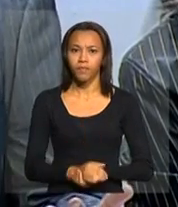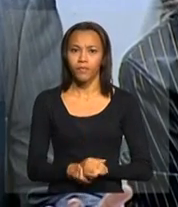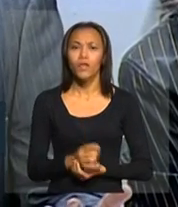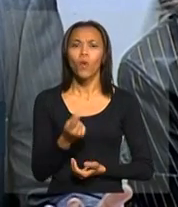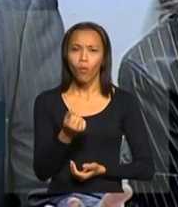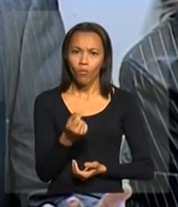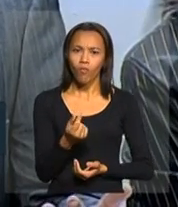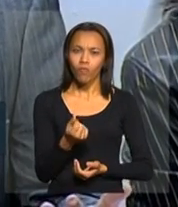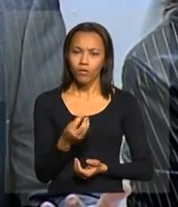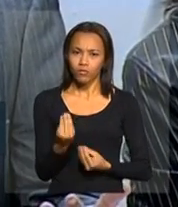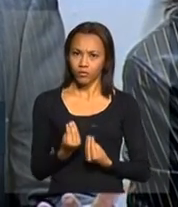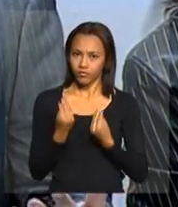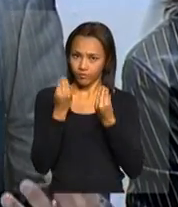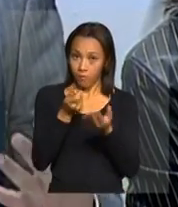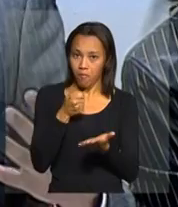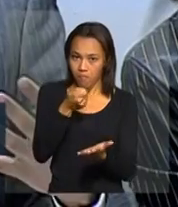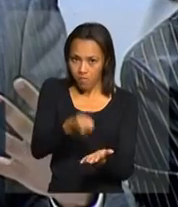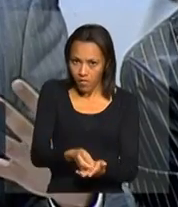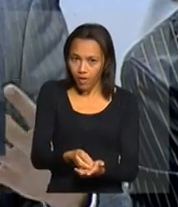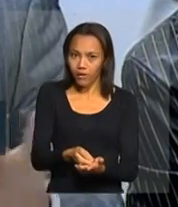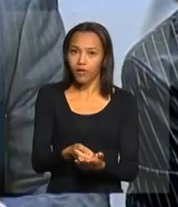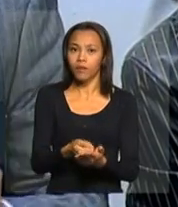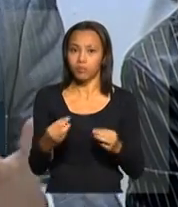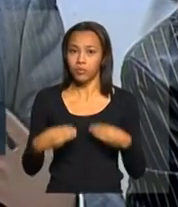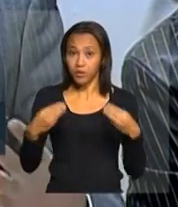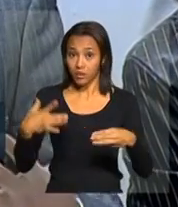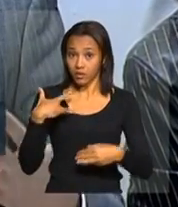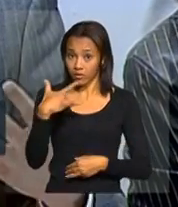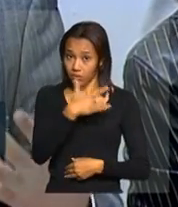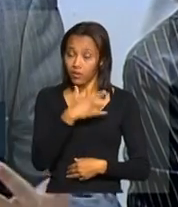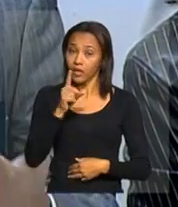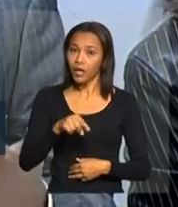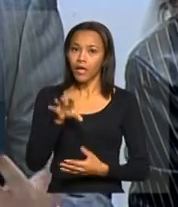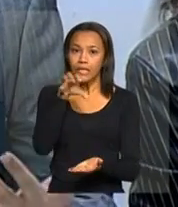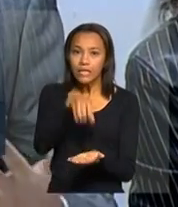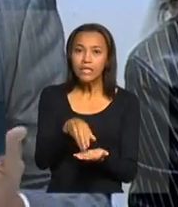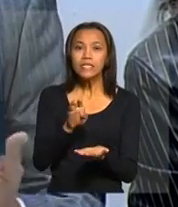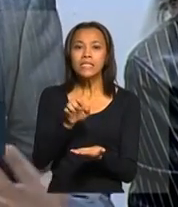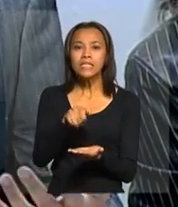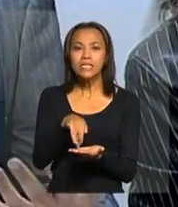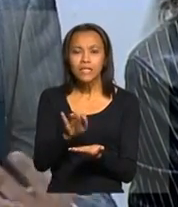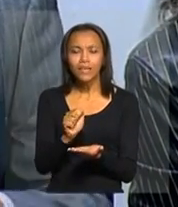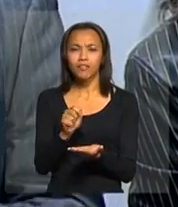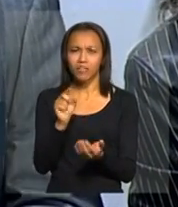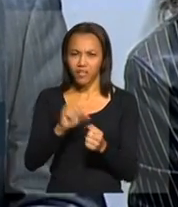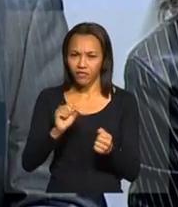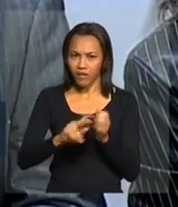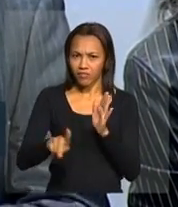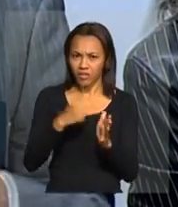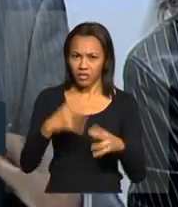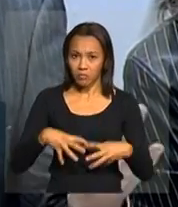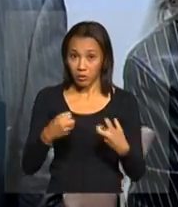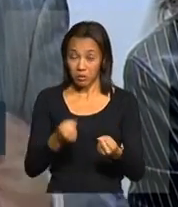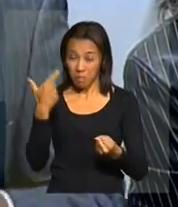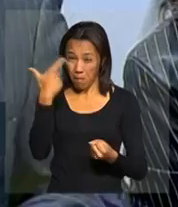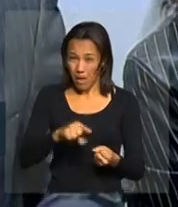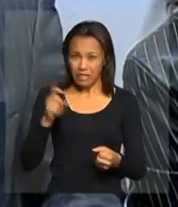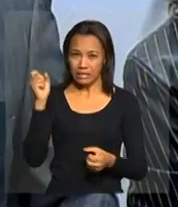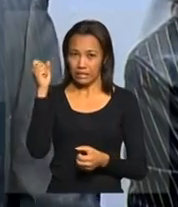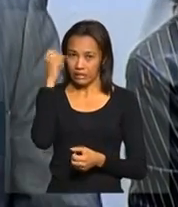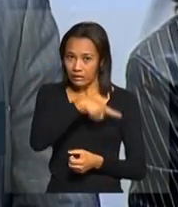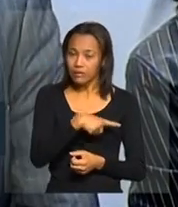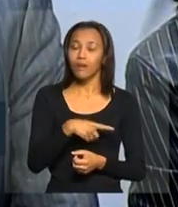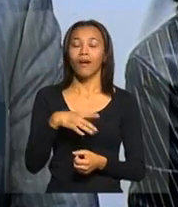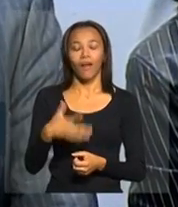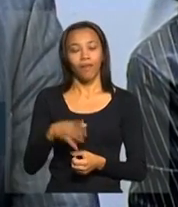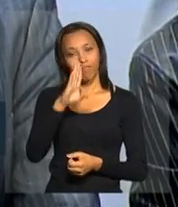do procedimento que o Ministério da Saúde paga, por serem centros que realizam transplantes mais complexos e grande diversidade. Então, eu diria que são os grandes